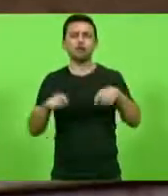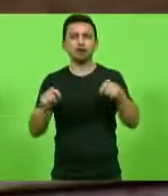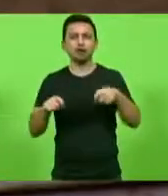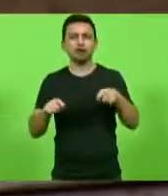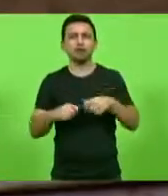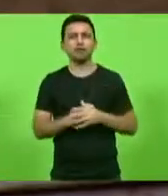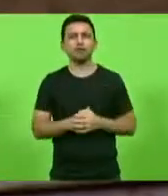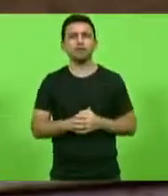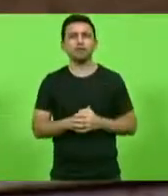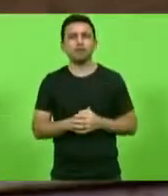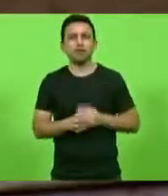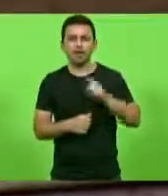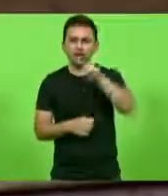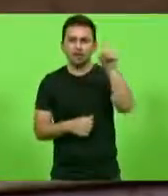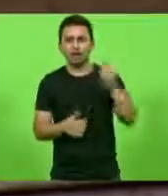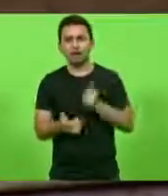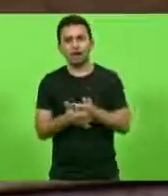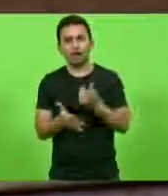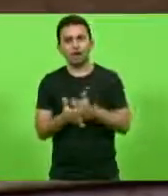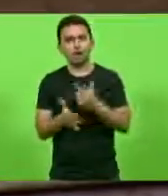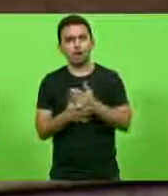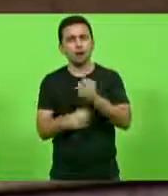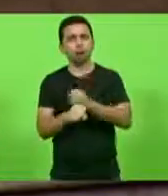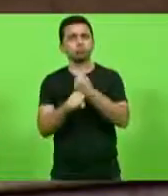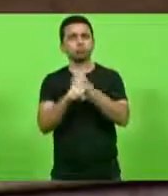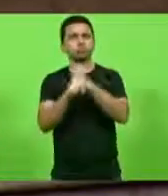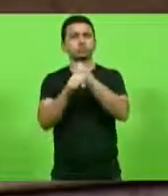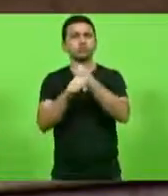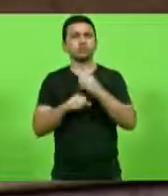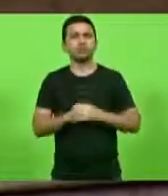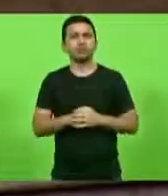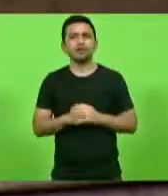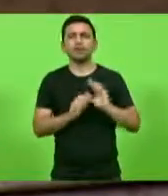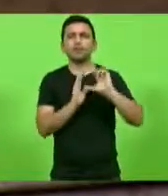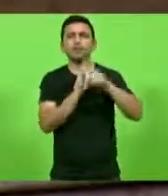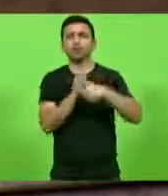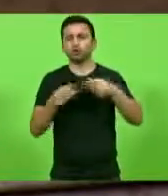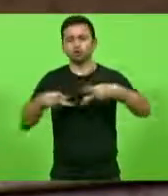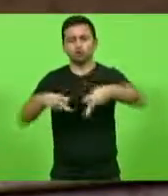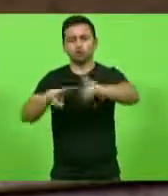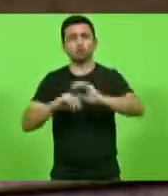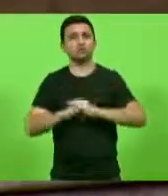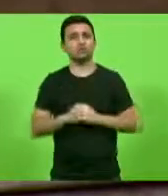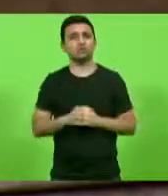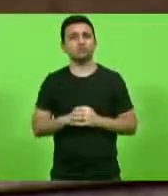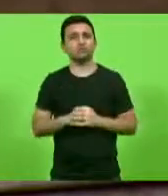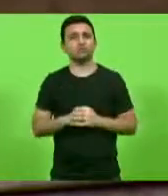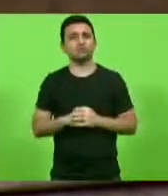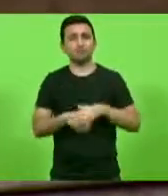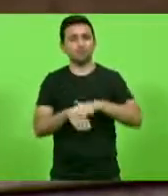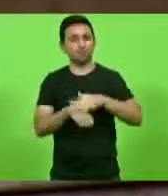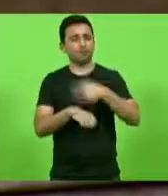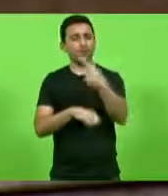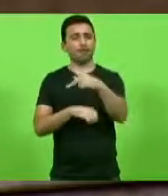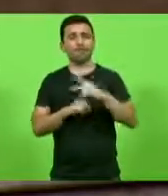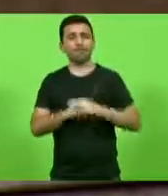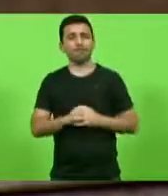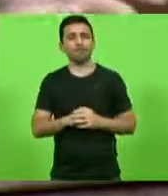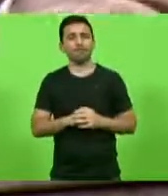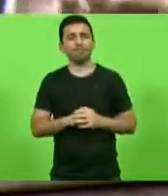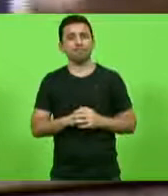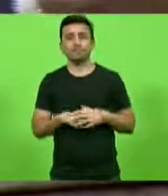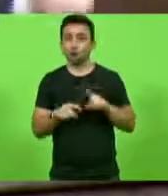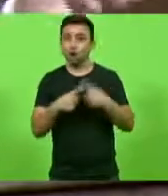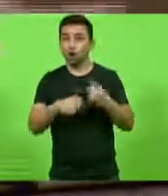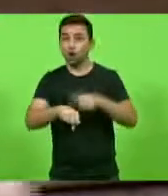Eles que paguem as obras e depois eles continuam pagando também. Depois eles continuam pagando também. Talvez seja a hora